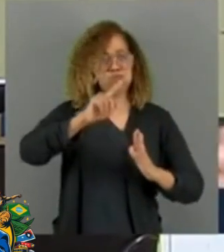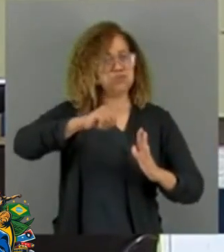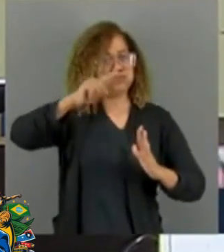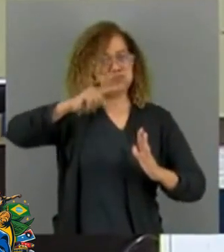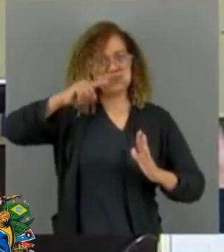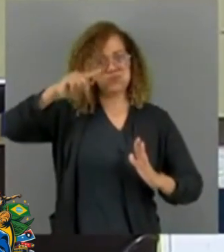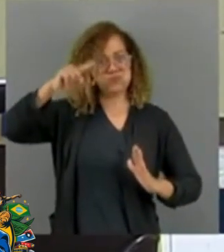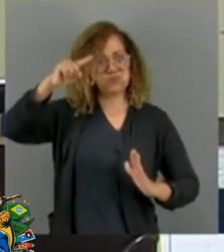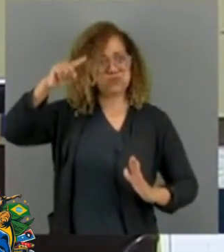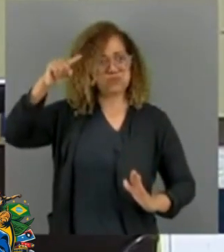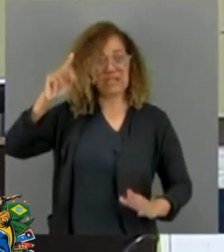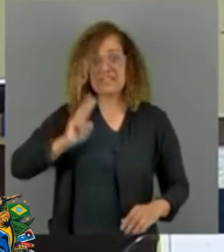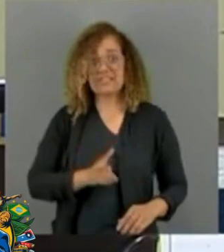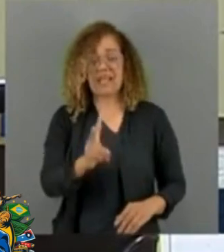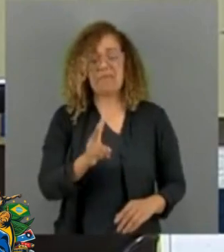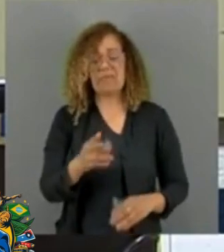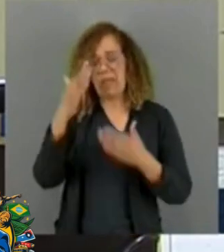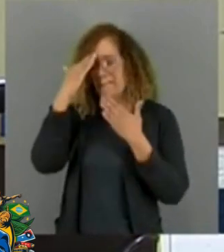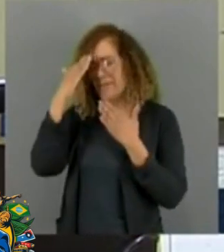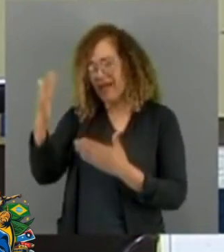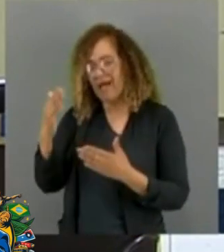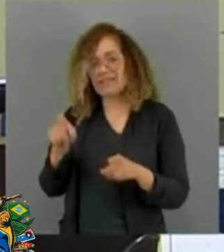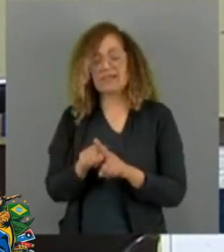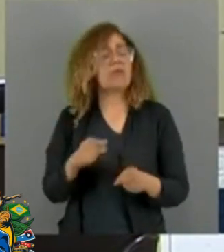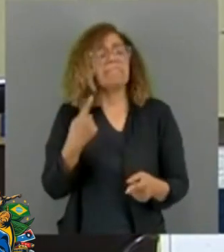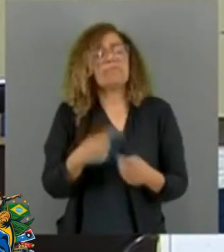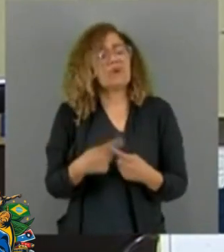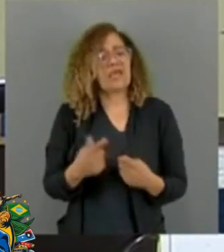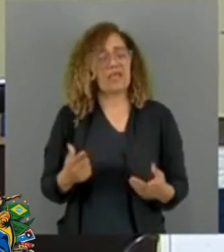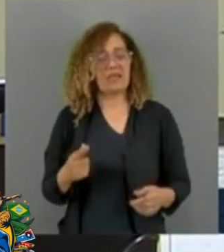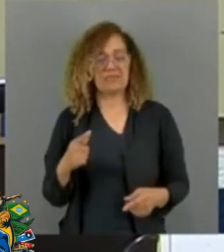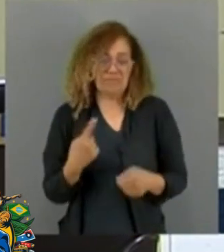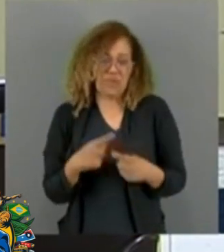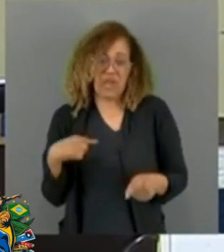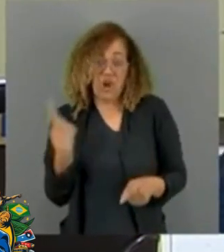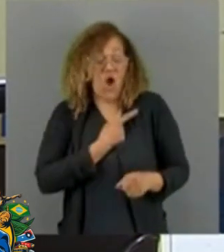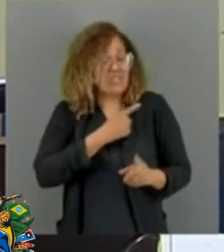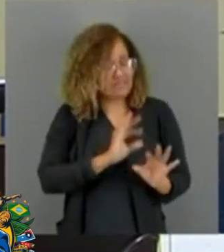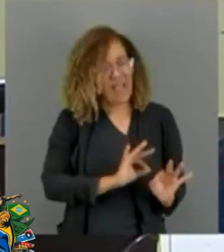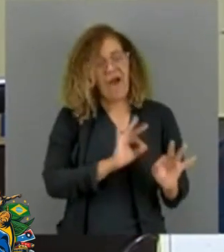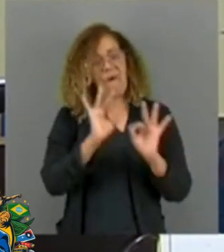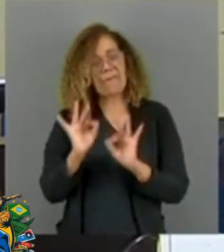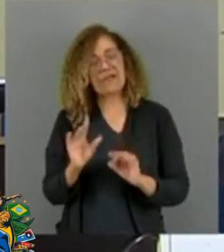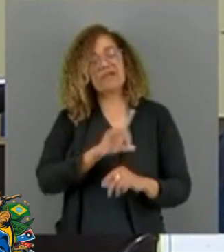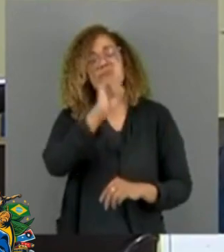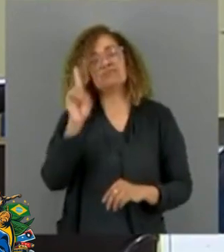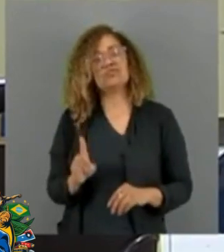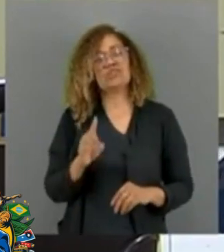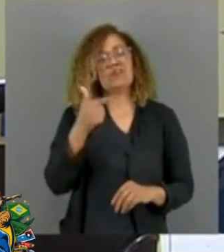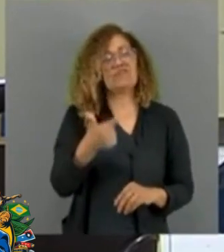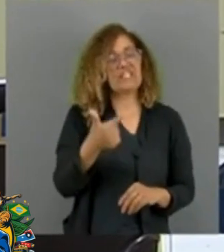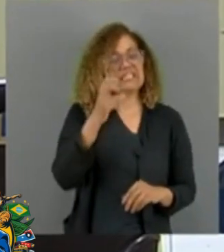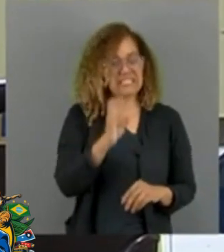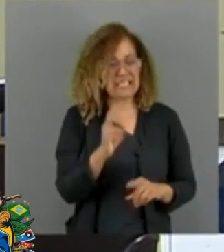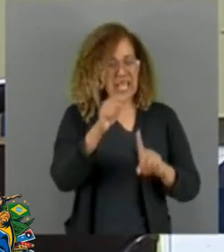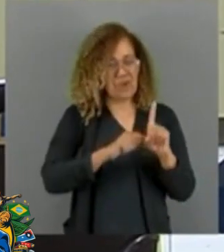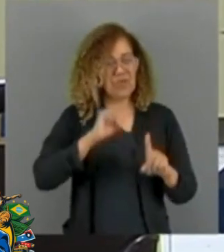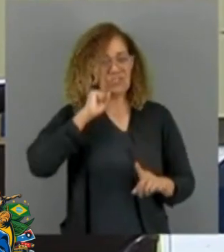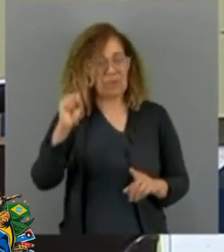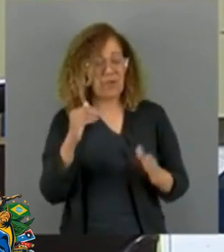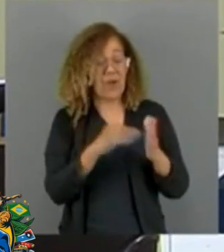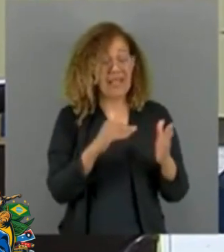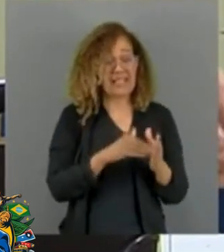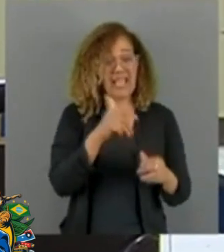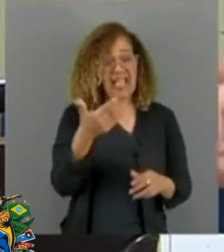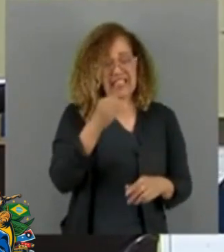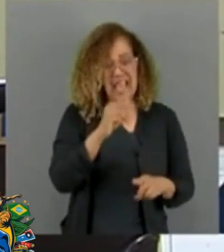senhor ouviu meu desabafo, eu agradeço o senhor pela audiência, se dá porque nós acompanhamos do dia 25 de abril ao dia 10 de